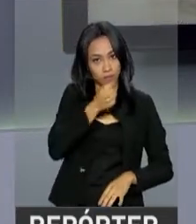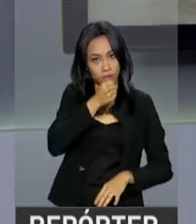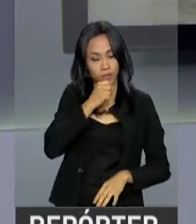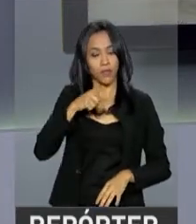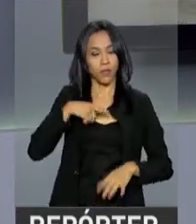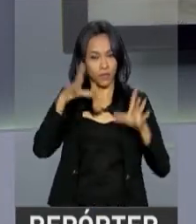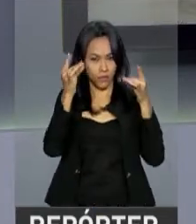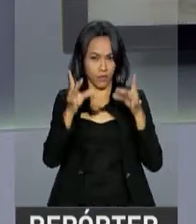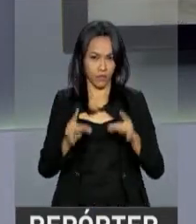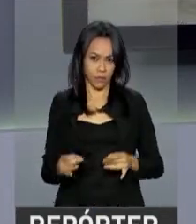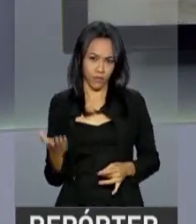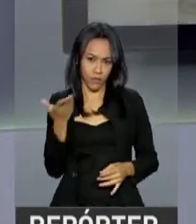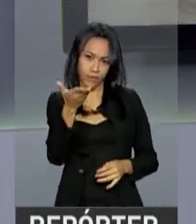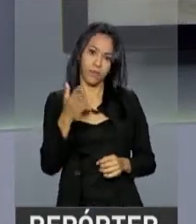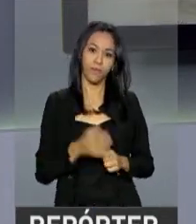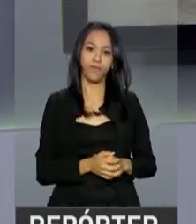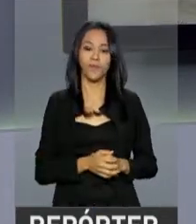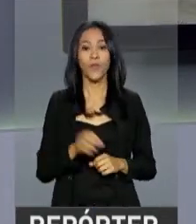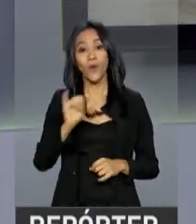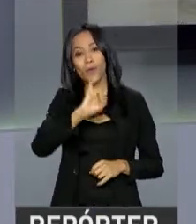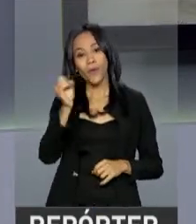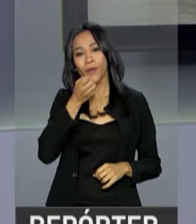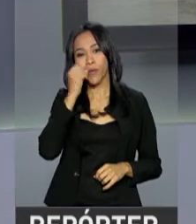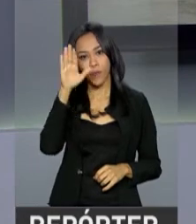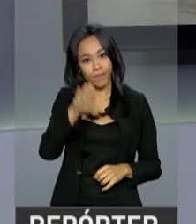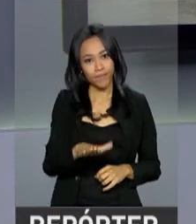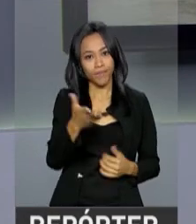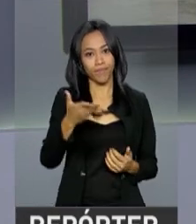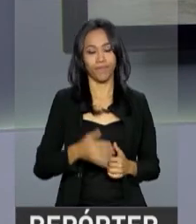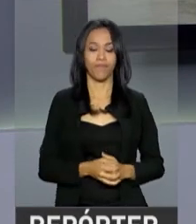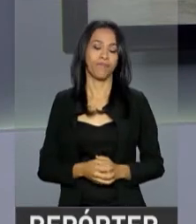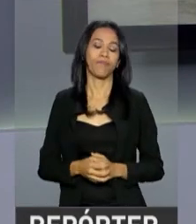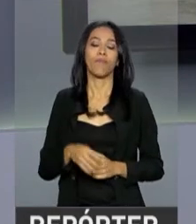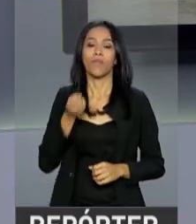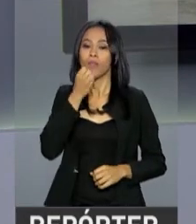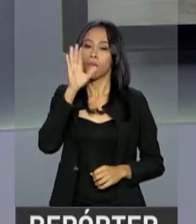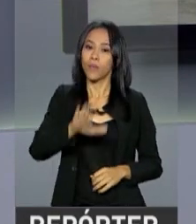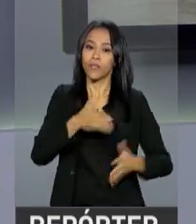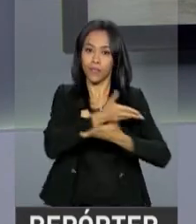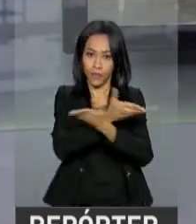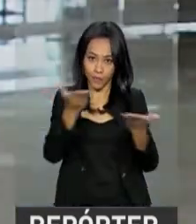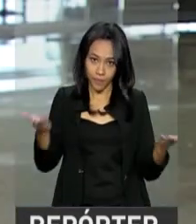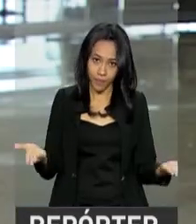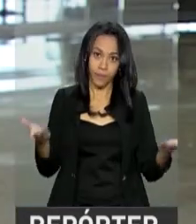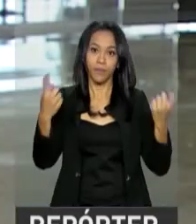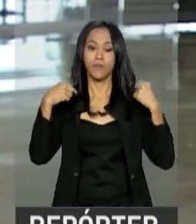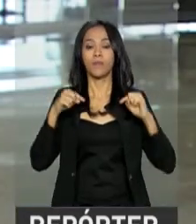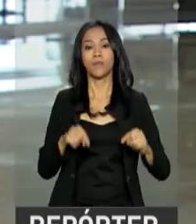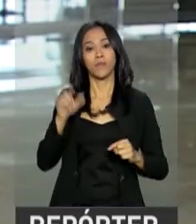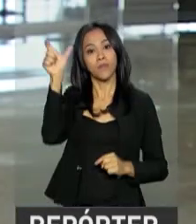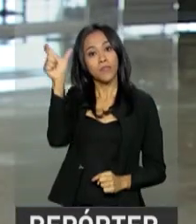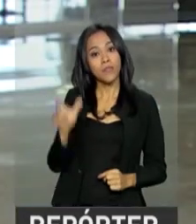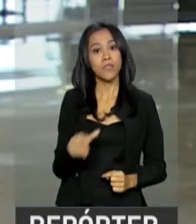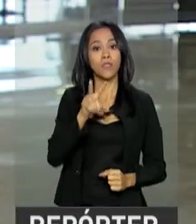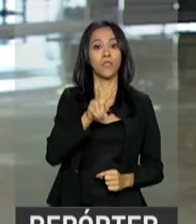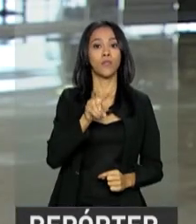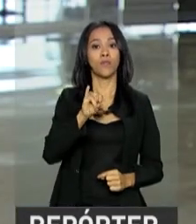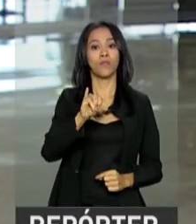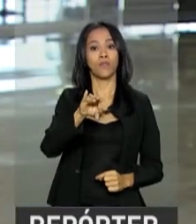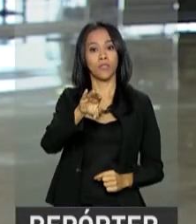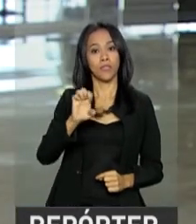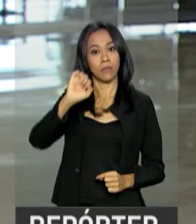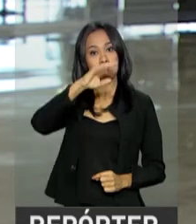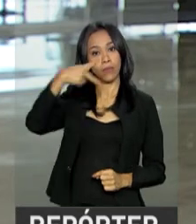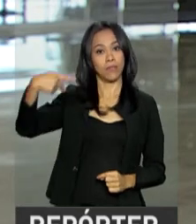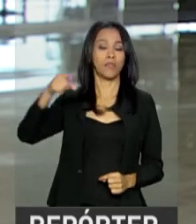traz os detalhes para a gente olá marcinho boa tarde boa tarde thaíssa boa tarde a todos o vice presidente norte americano